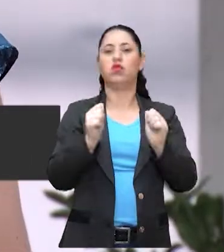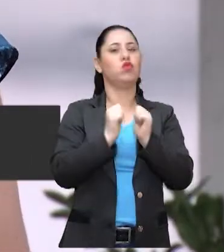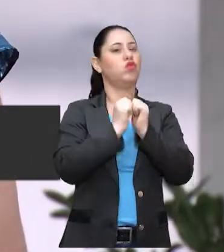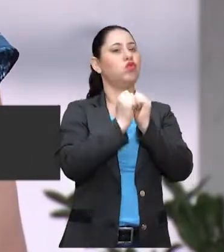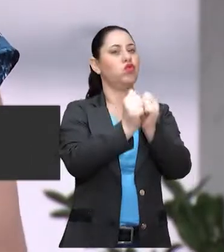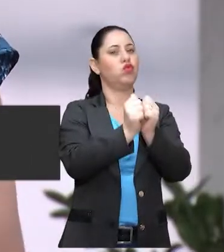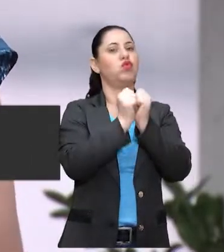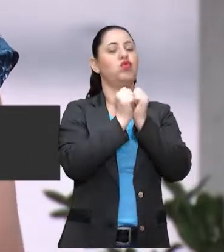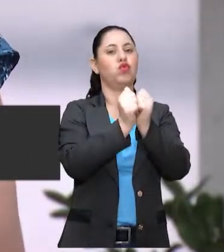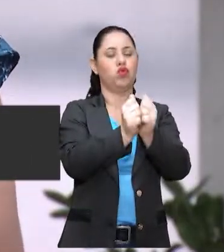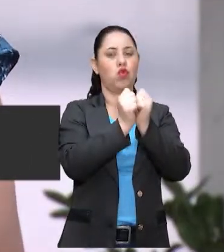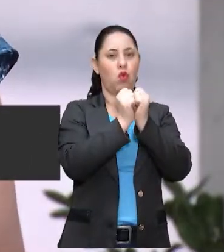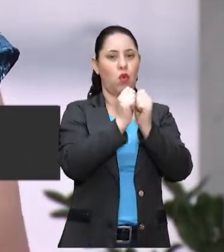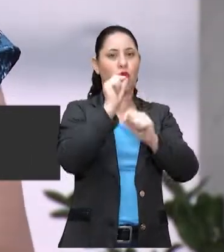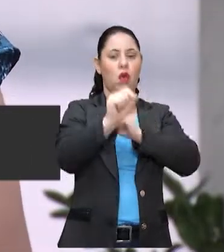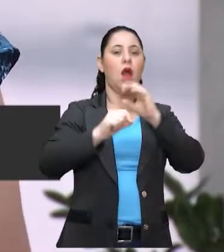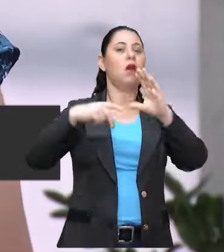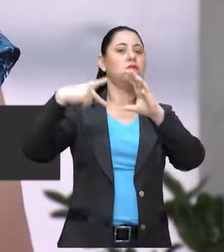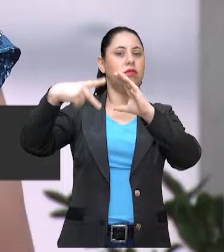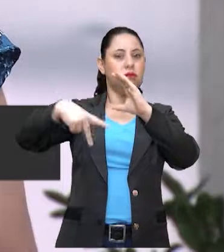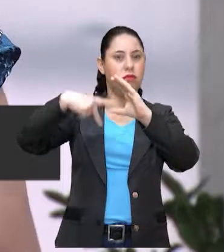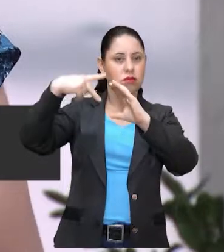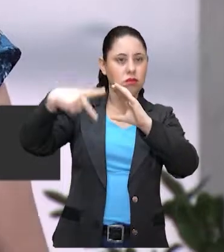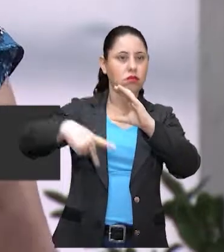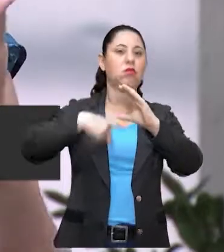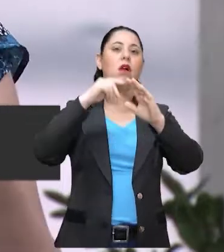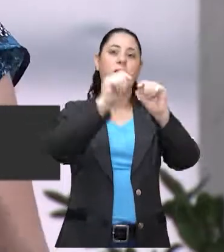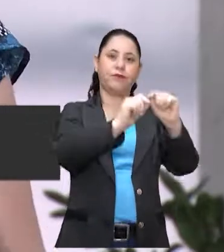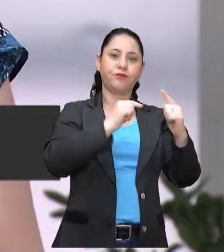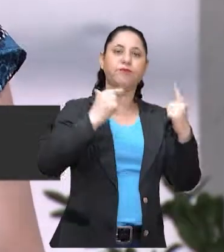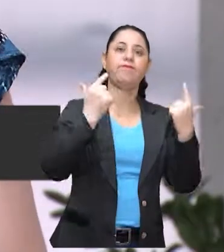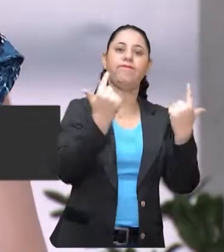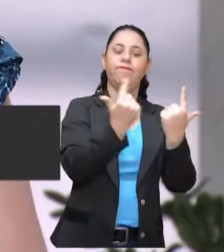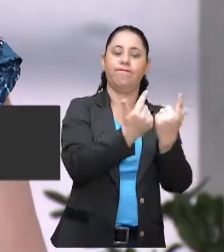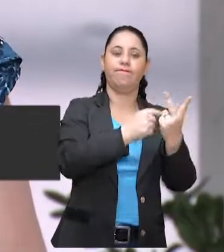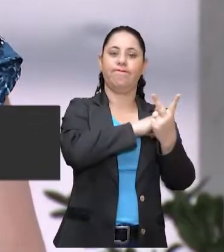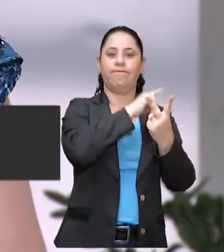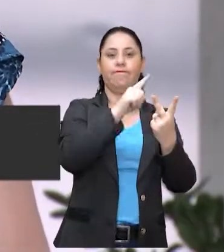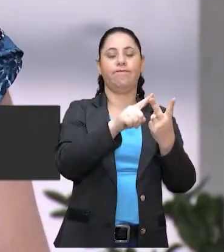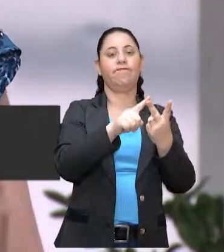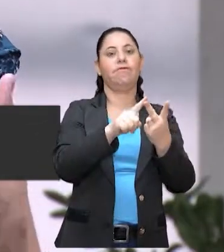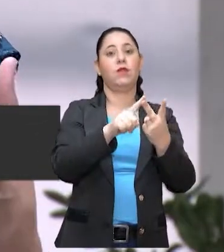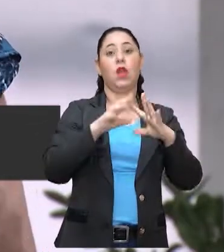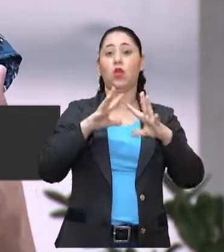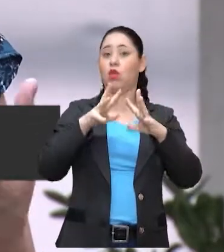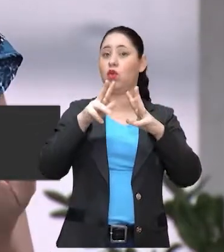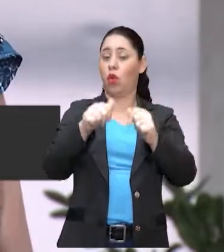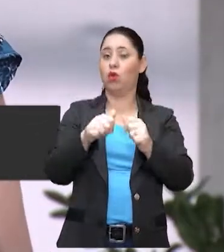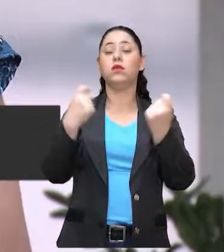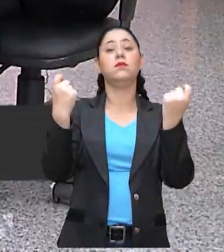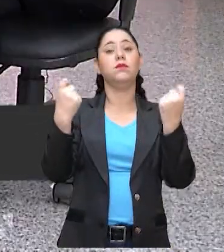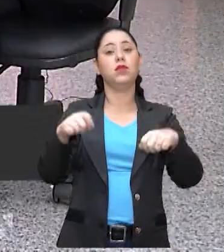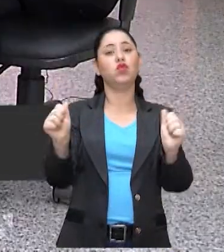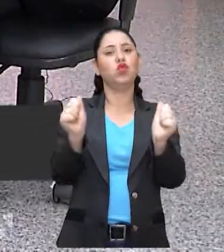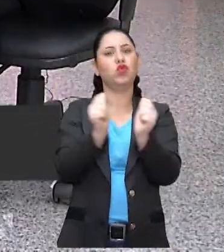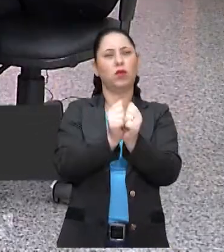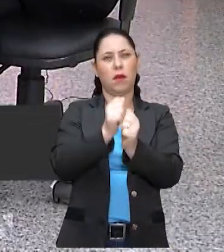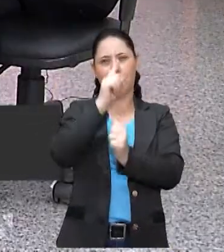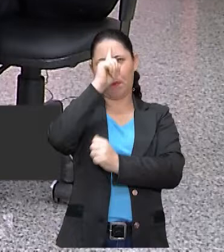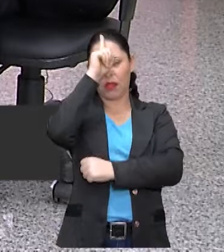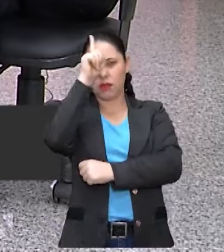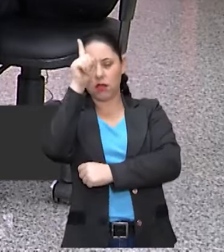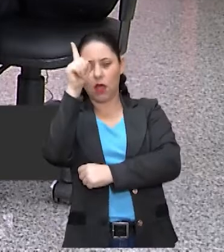precisa andar junto com as casas, né? Seja a Câmara de Vereadores, seja aqui a Assembleia Legislativa, e todos têm